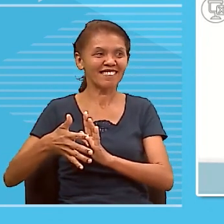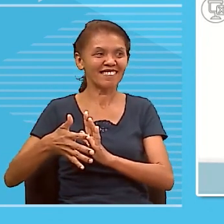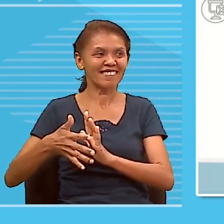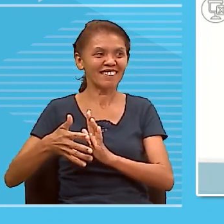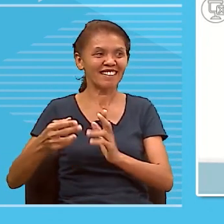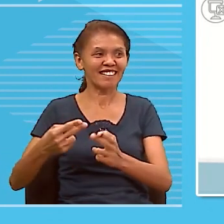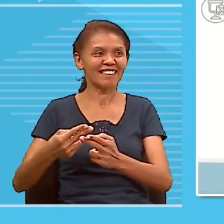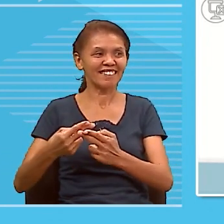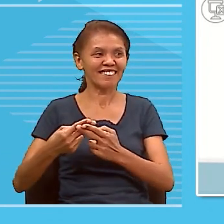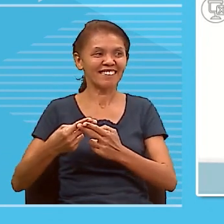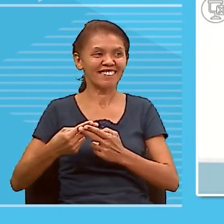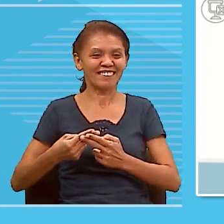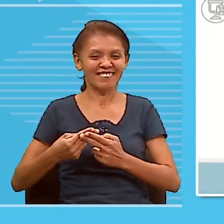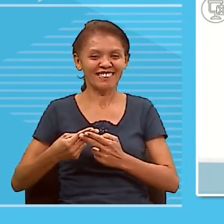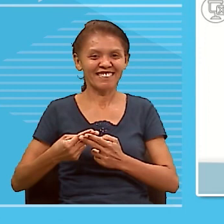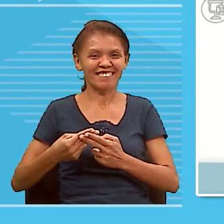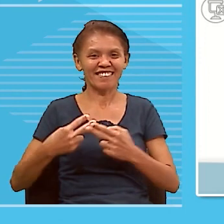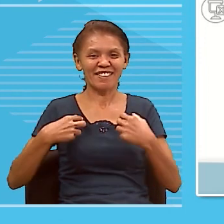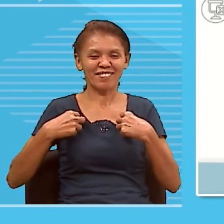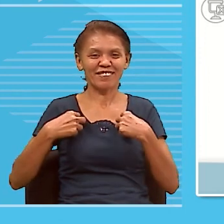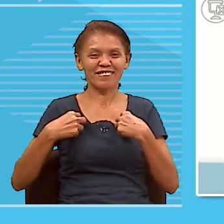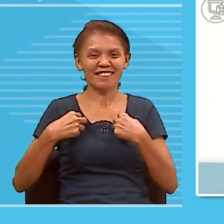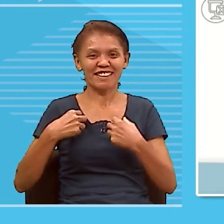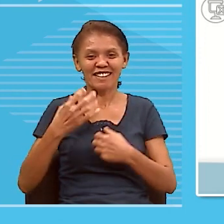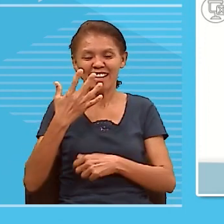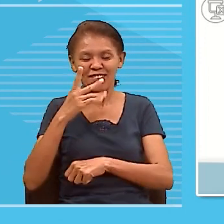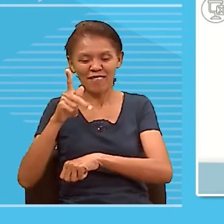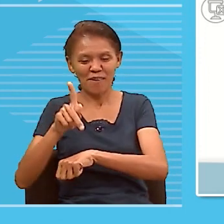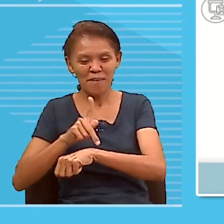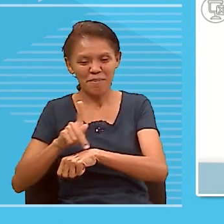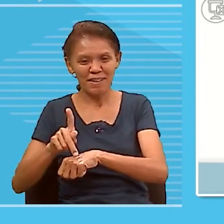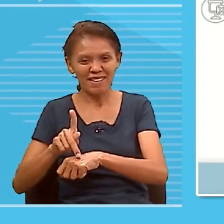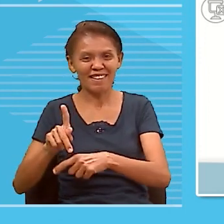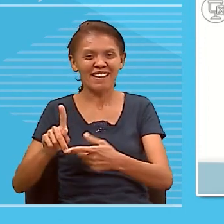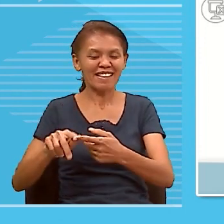e a pele marrom olha como é diferente